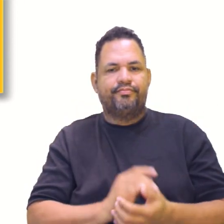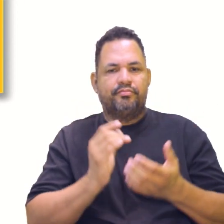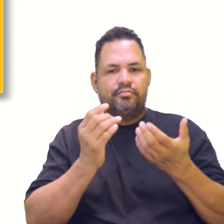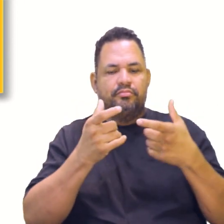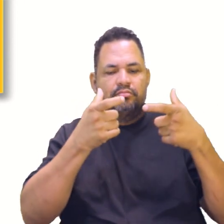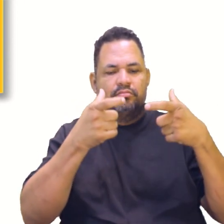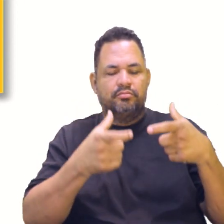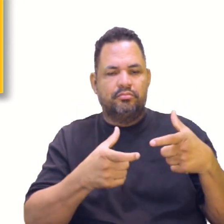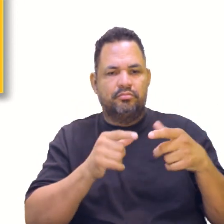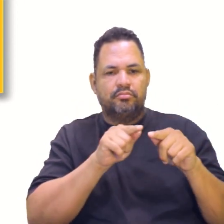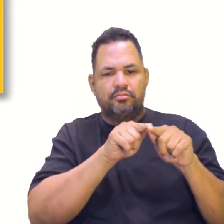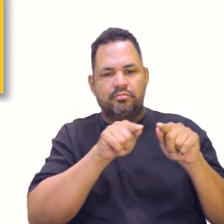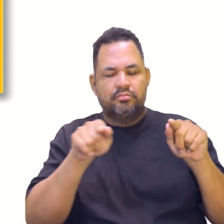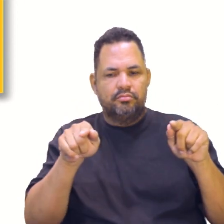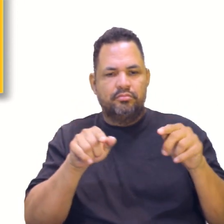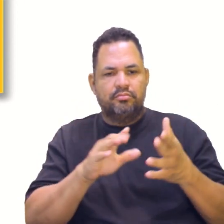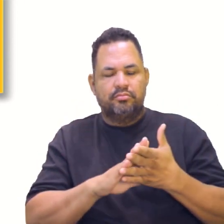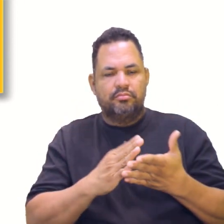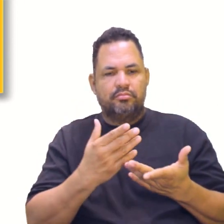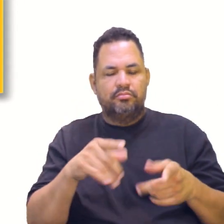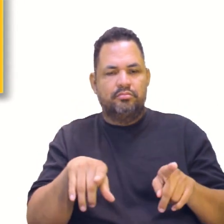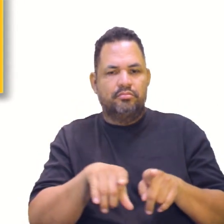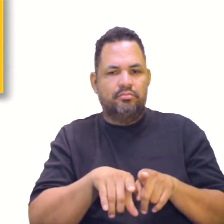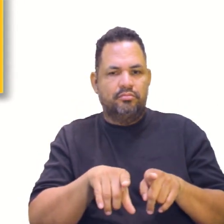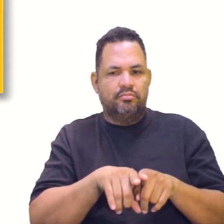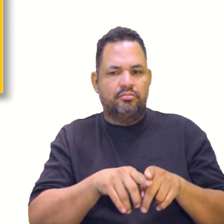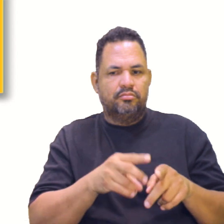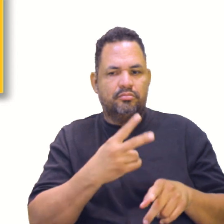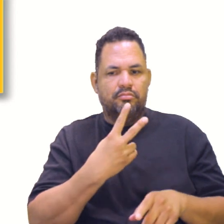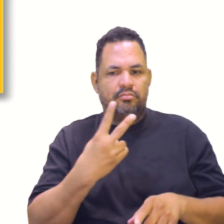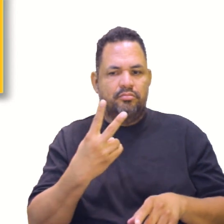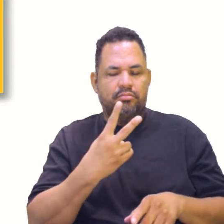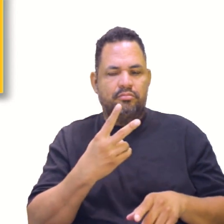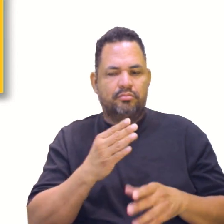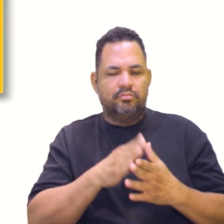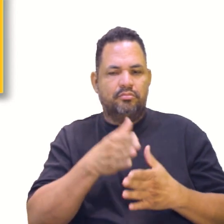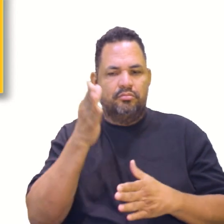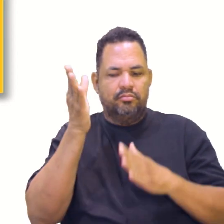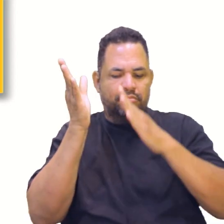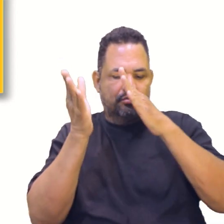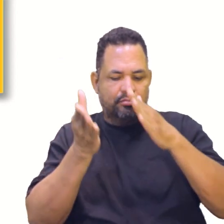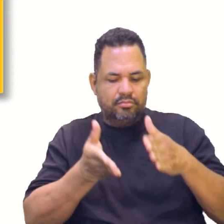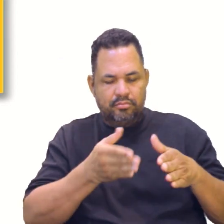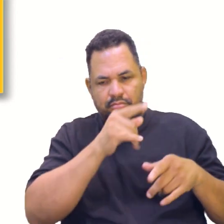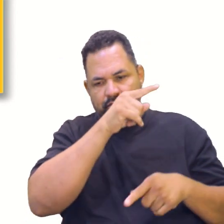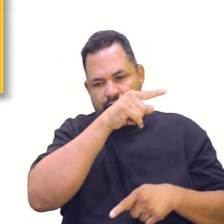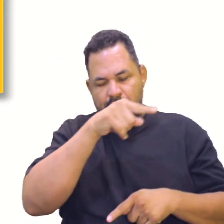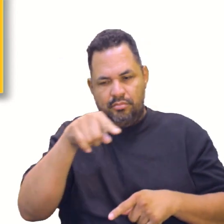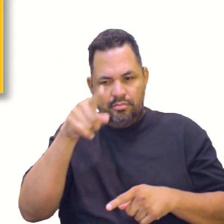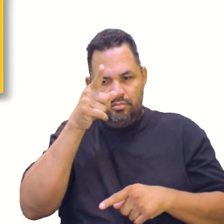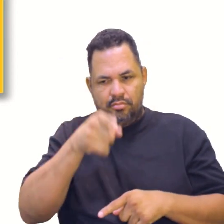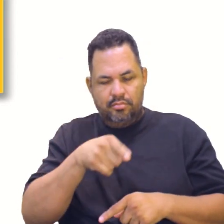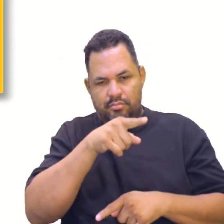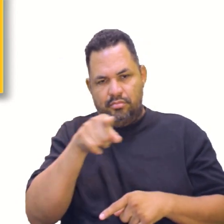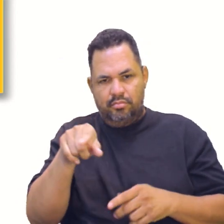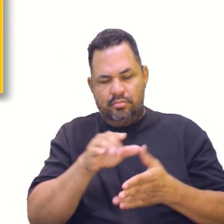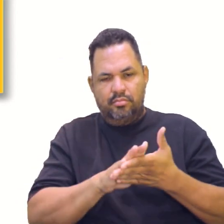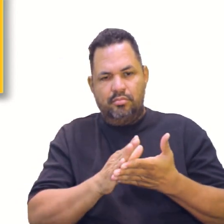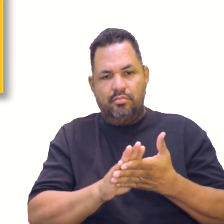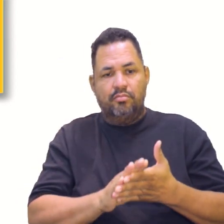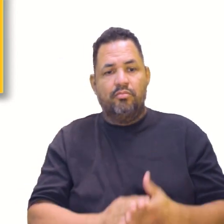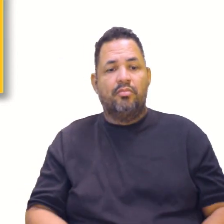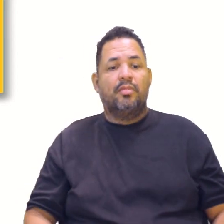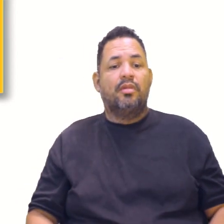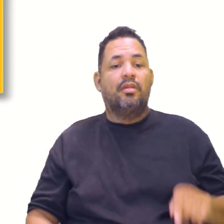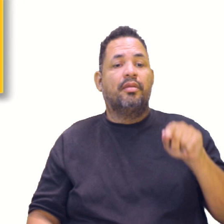posição relativa entre duas retas, nós vimos lá duas retas paralelas, perpendiculares. Agora nós vamos traçar